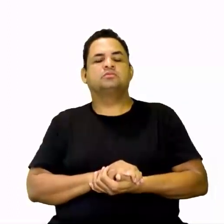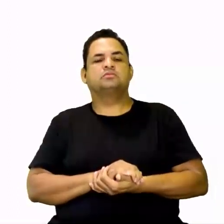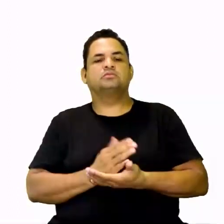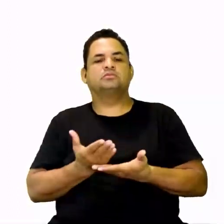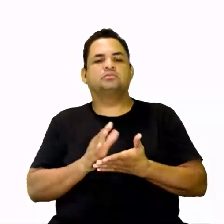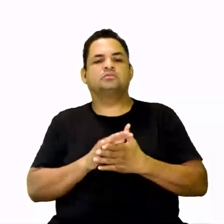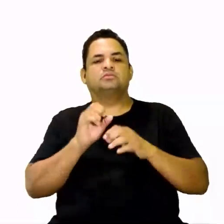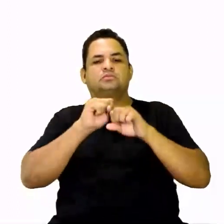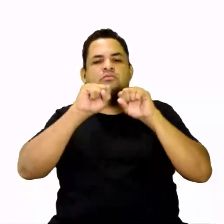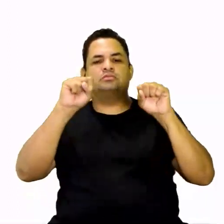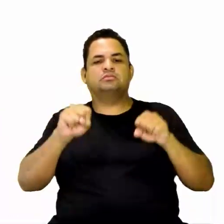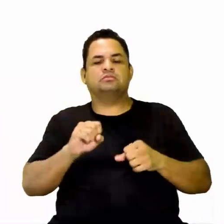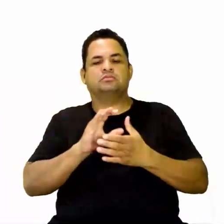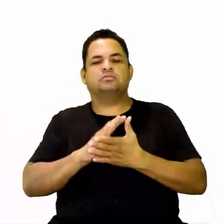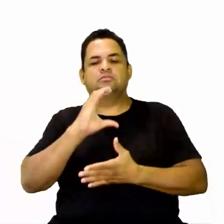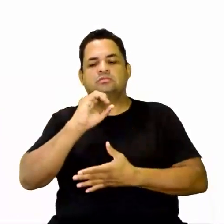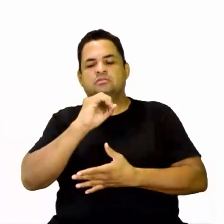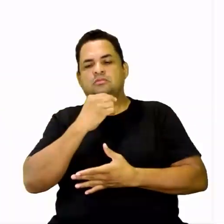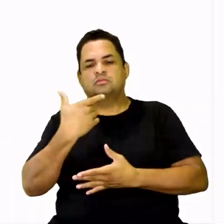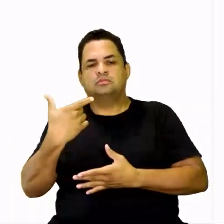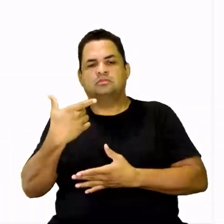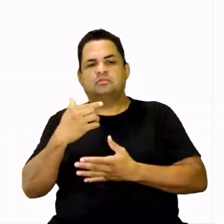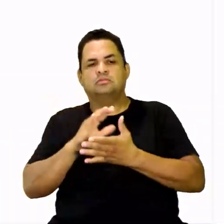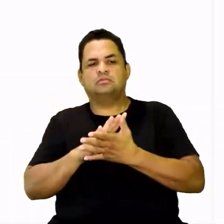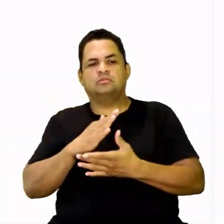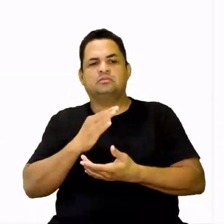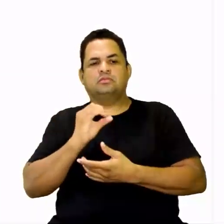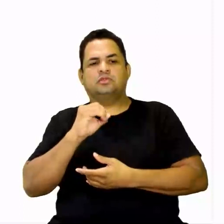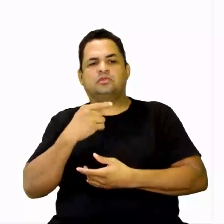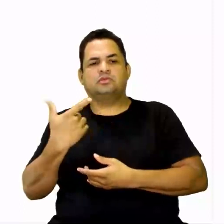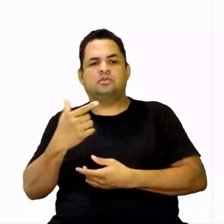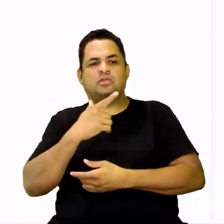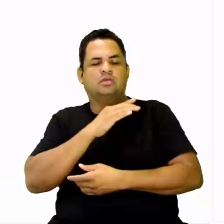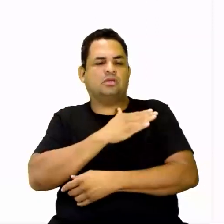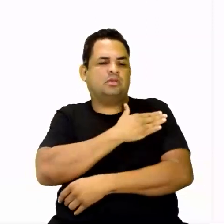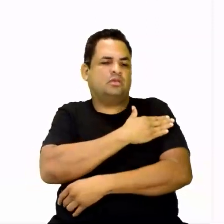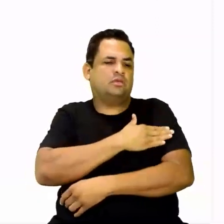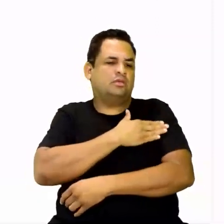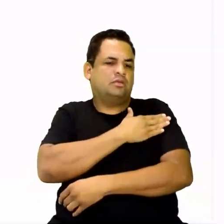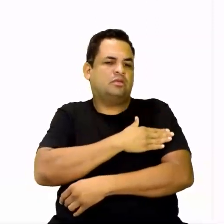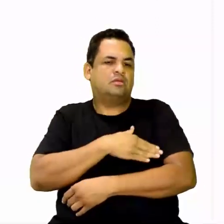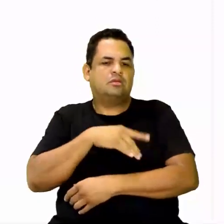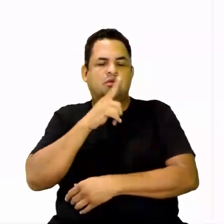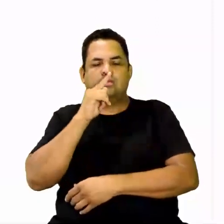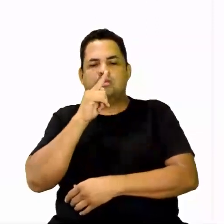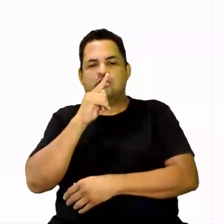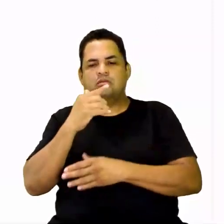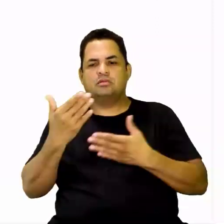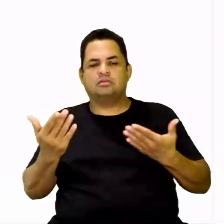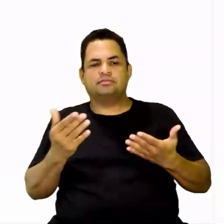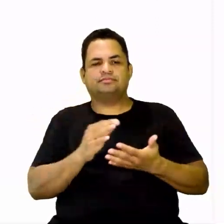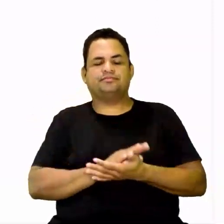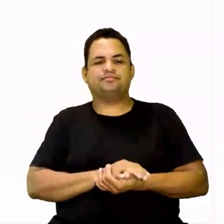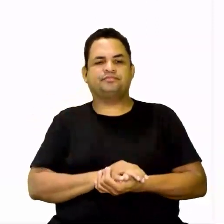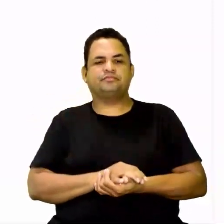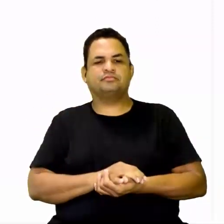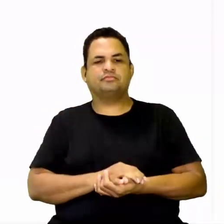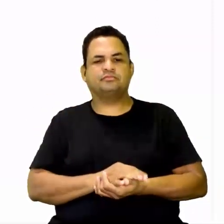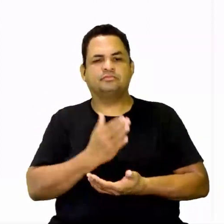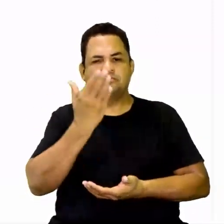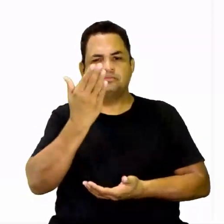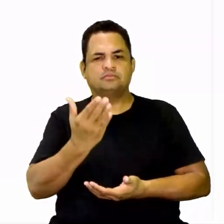como os sistemas gás carbônico, oxigênio, água e álcool. Tudo bem até aí, ó? Então, isso